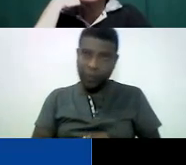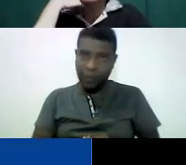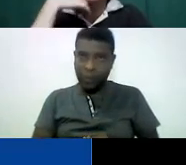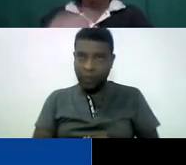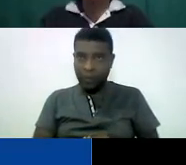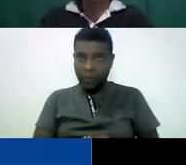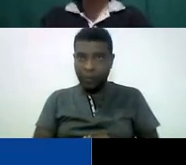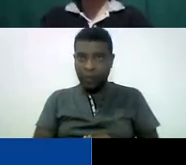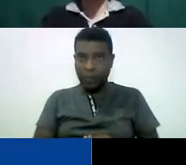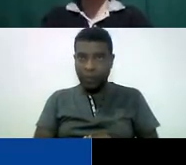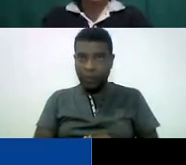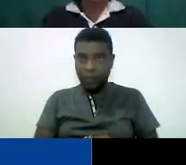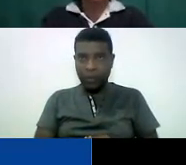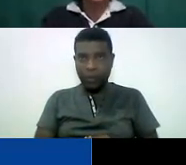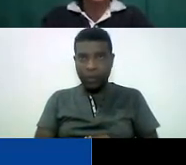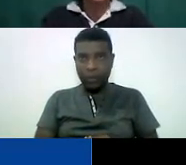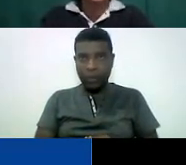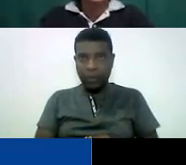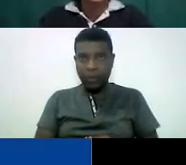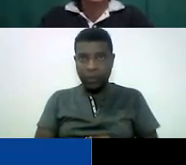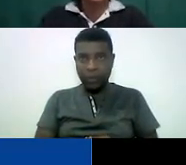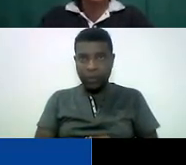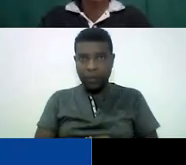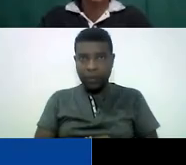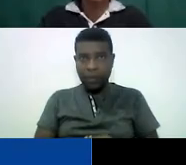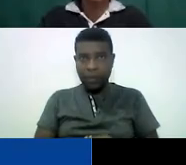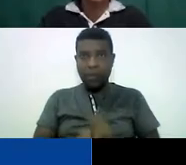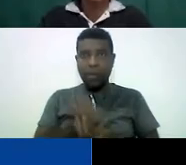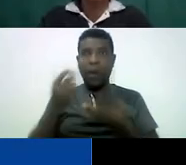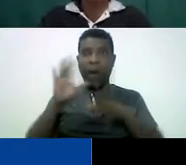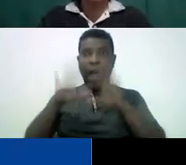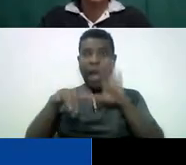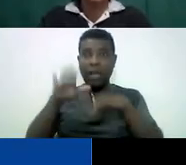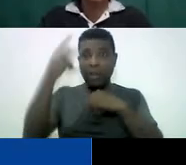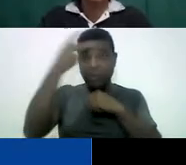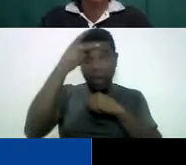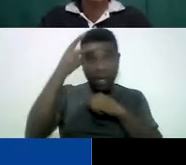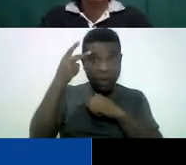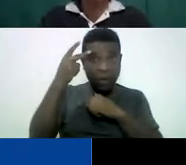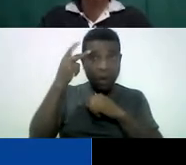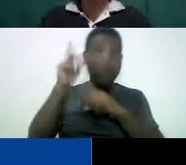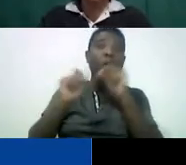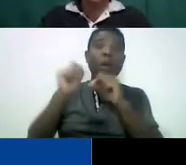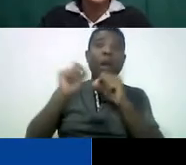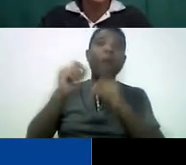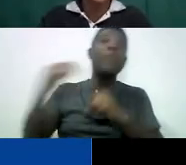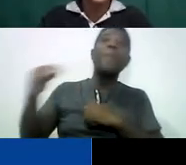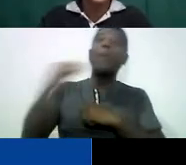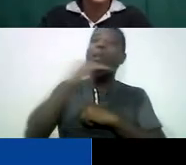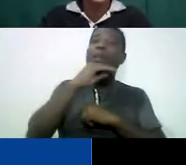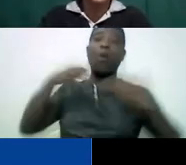Então, gente, muitas vezes uma postura ruim da coluna cervical tem a ver com o restante do corpo, né? Que está tudo